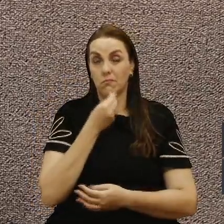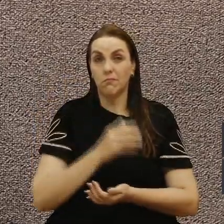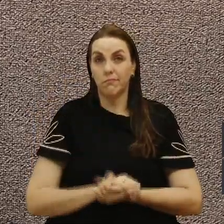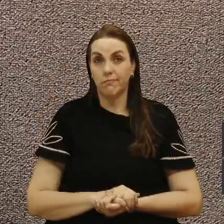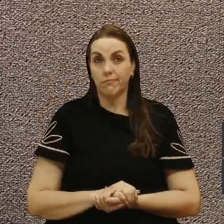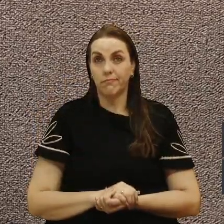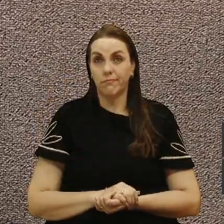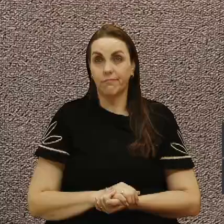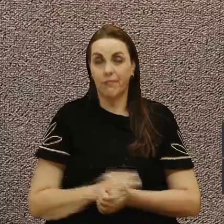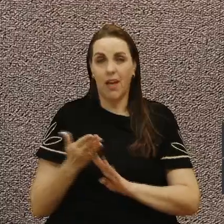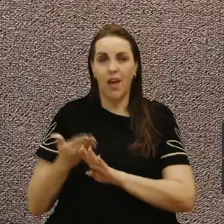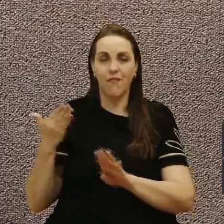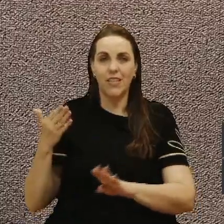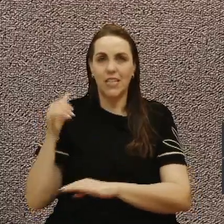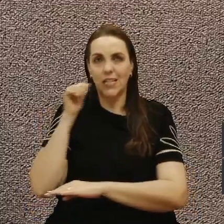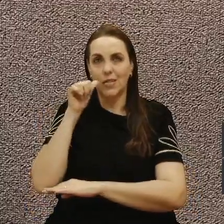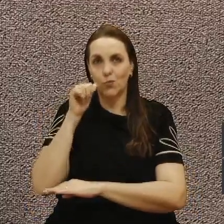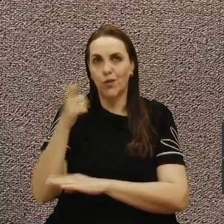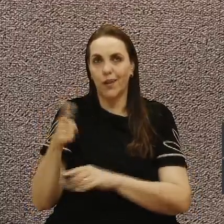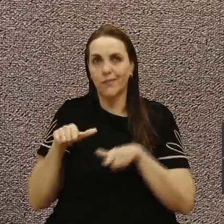Então, vocês imaginem